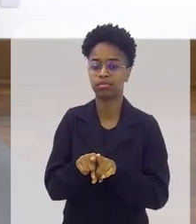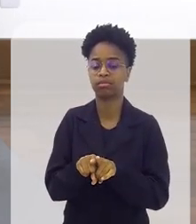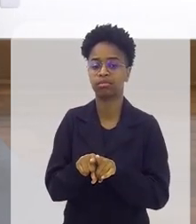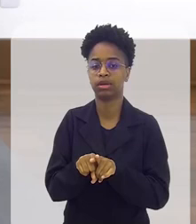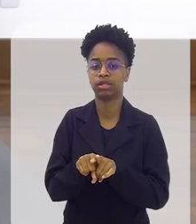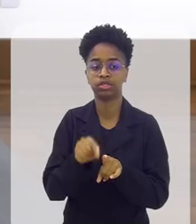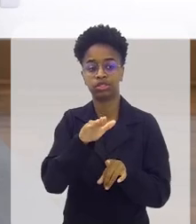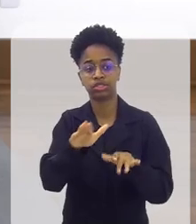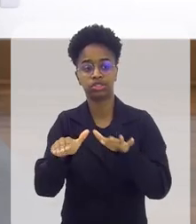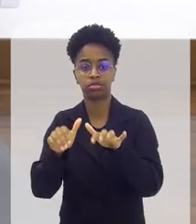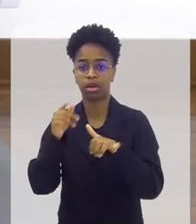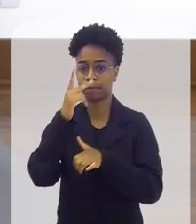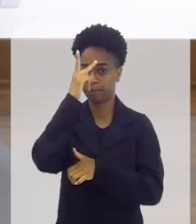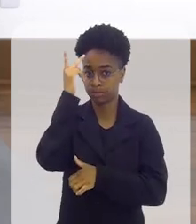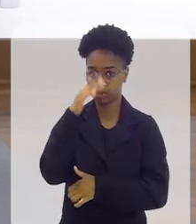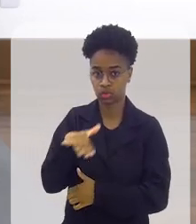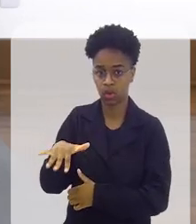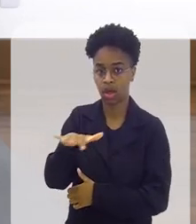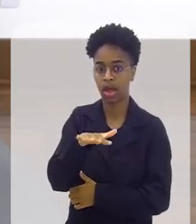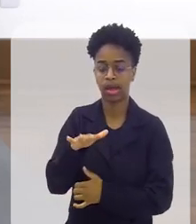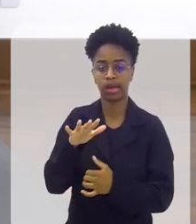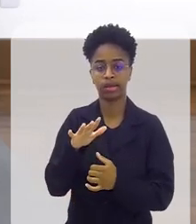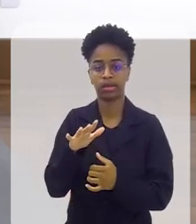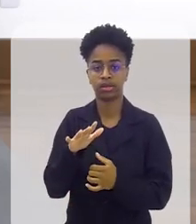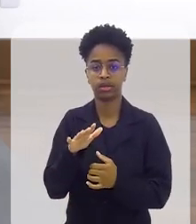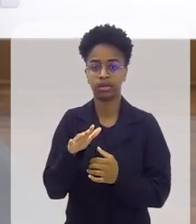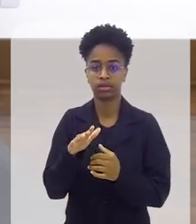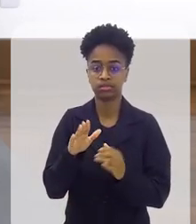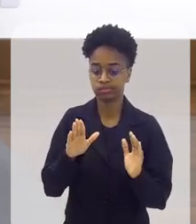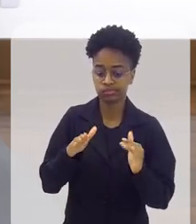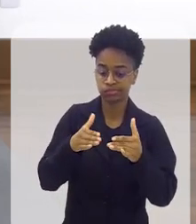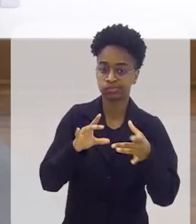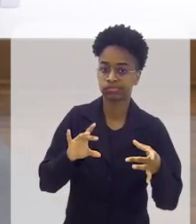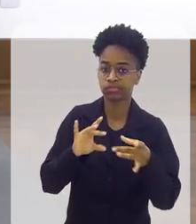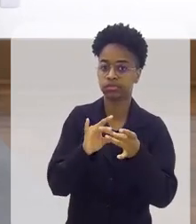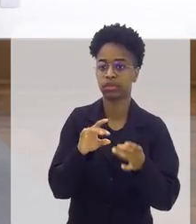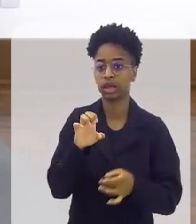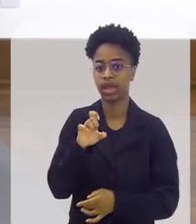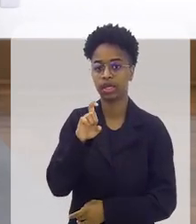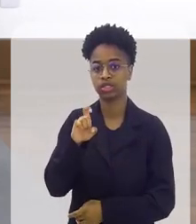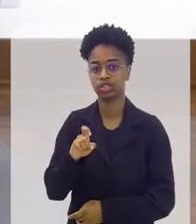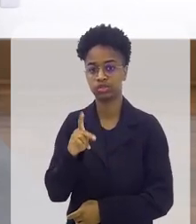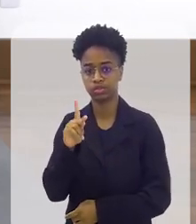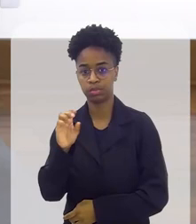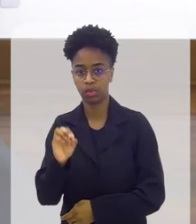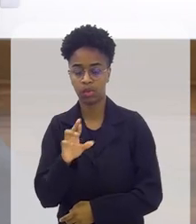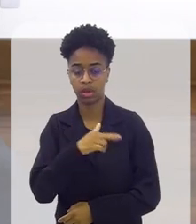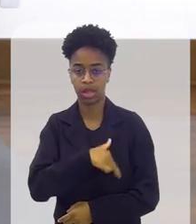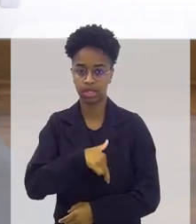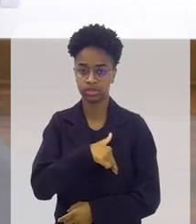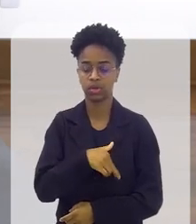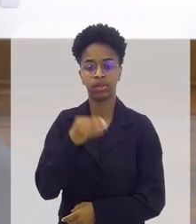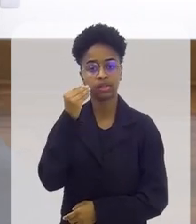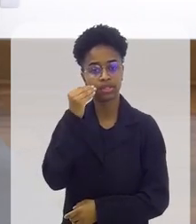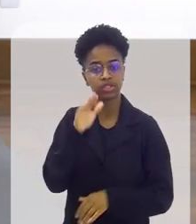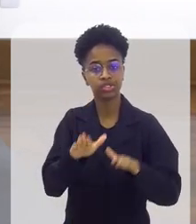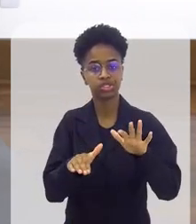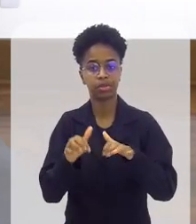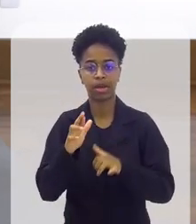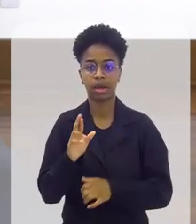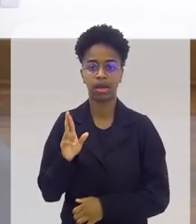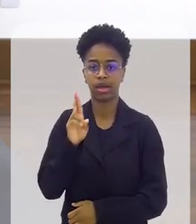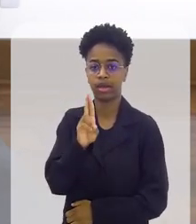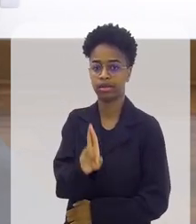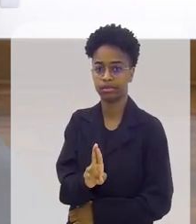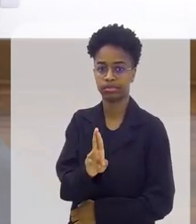também incluir as pessoas da área que estão ligadas diretamente à Expo Religião. Então, tentar trazer um